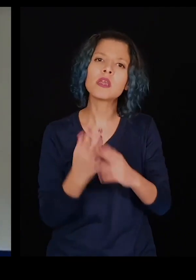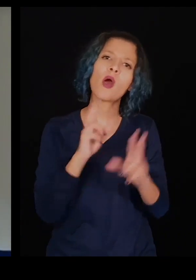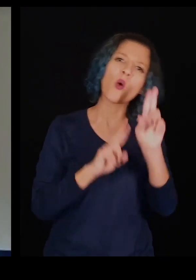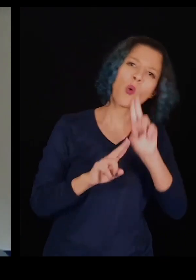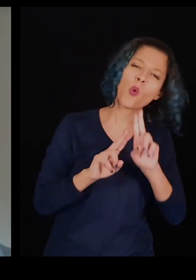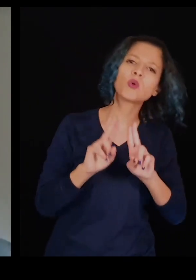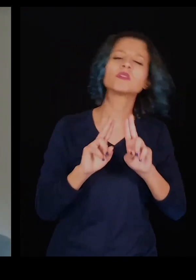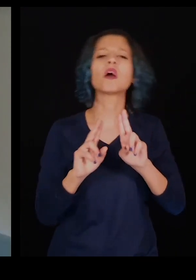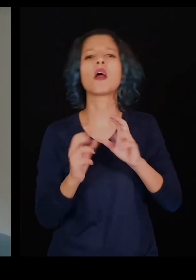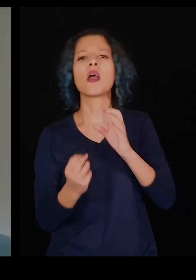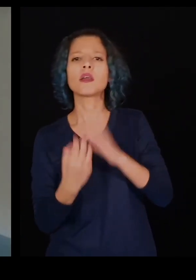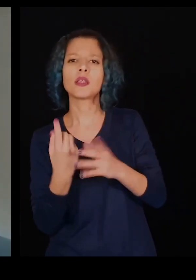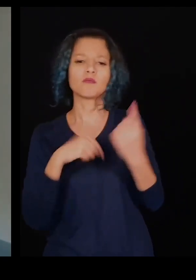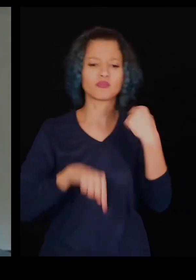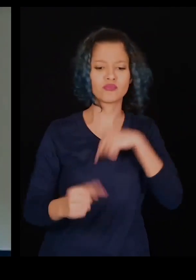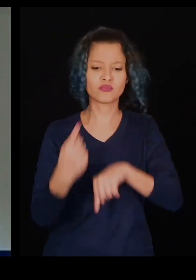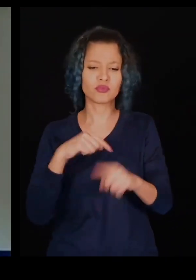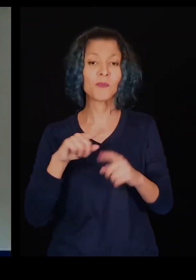signatários